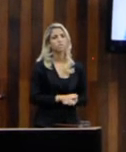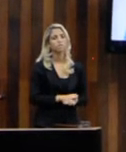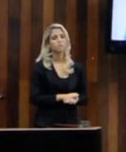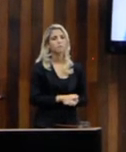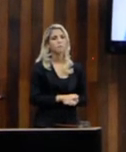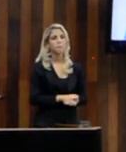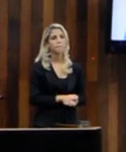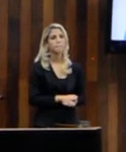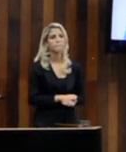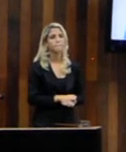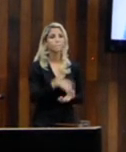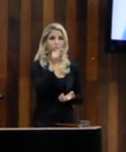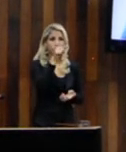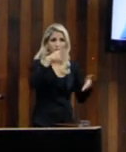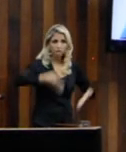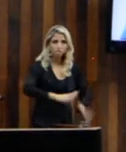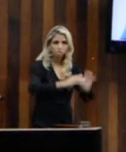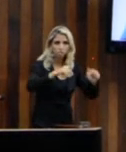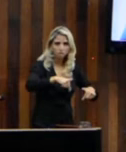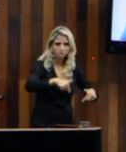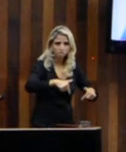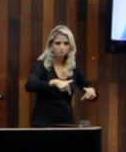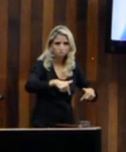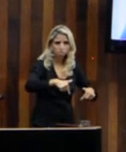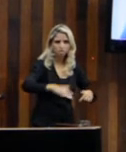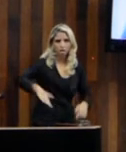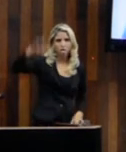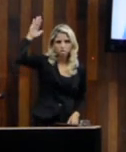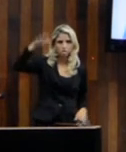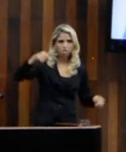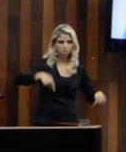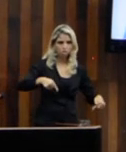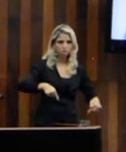Você é nascido e criado em Cabo Frio?